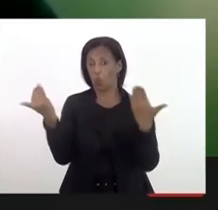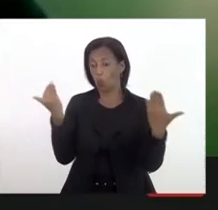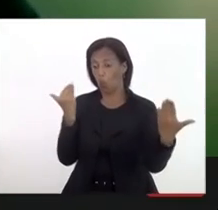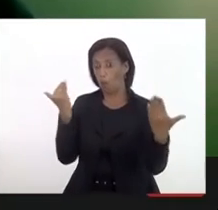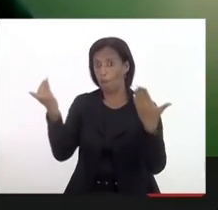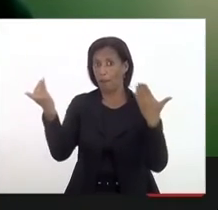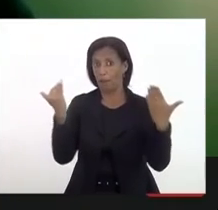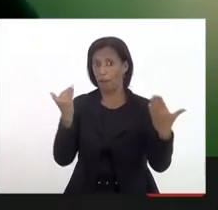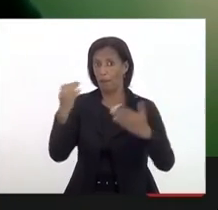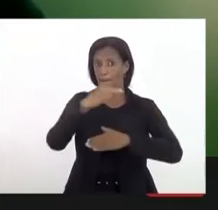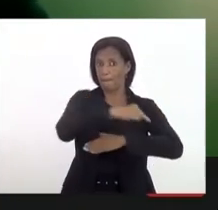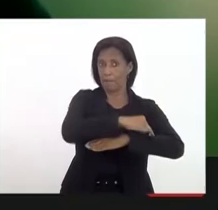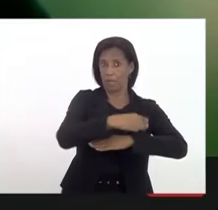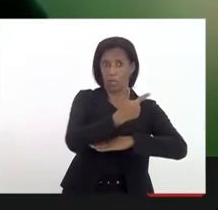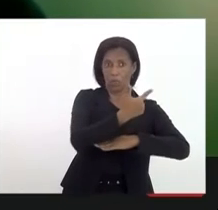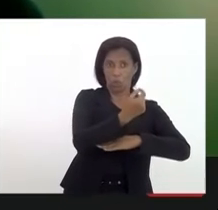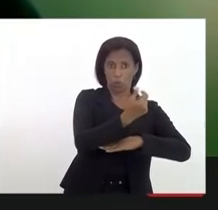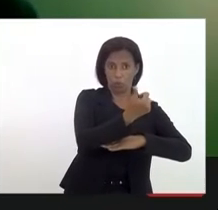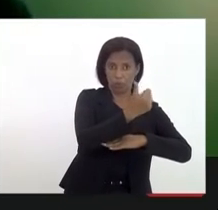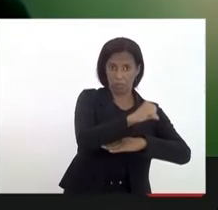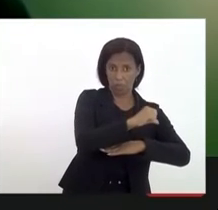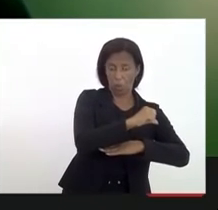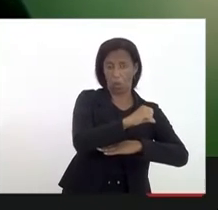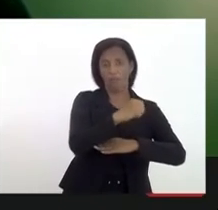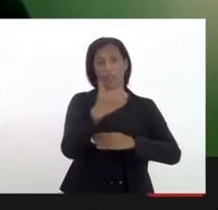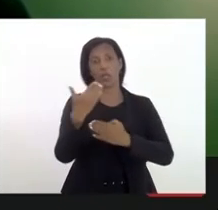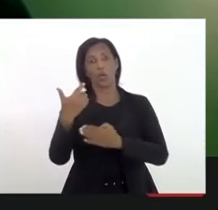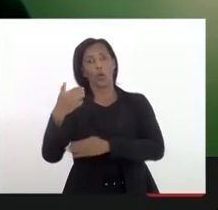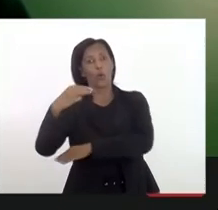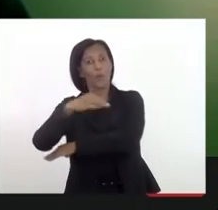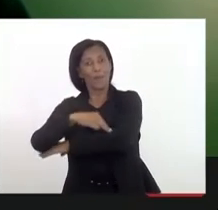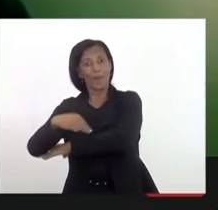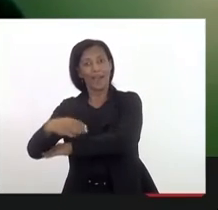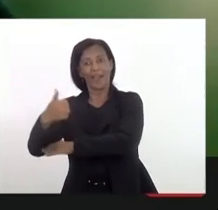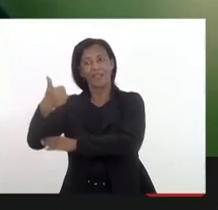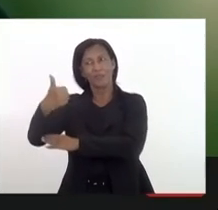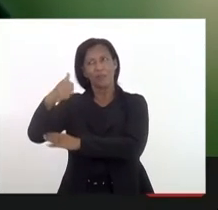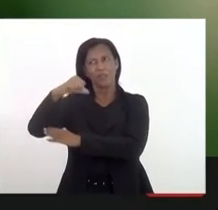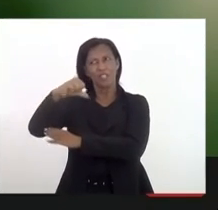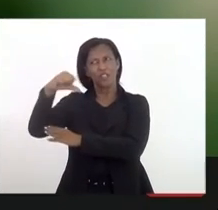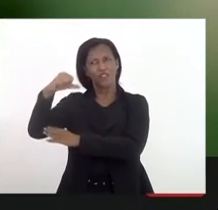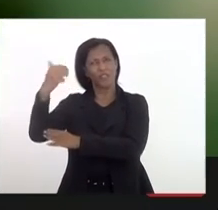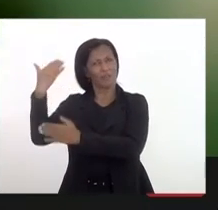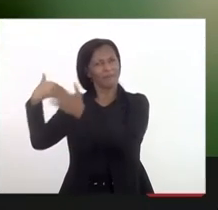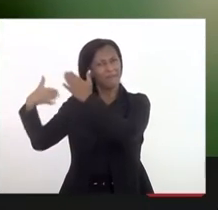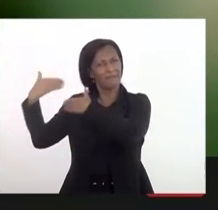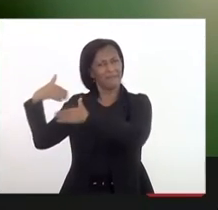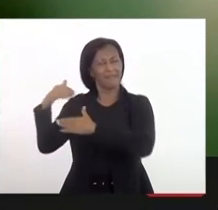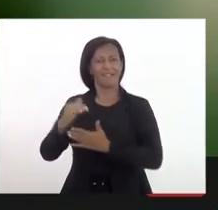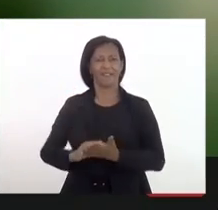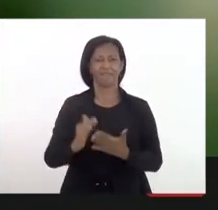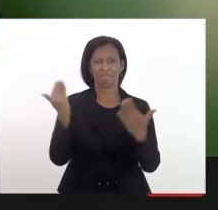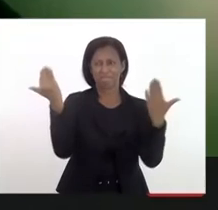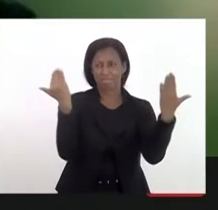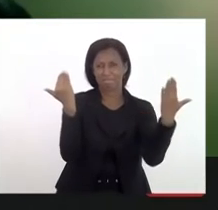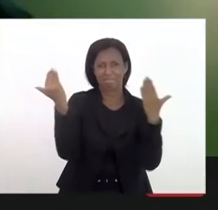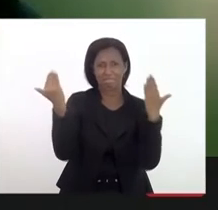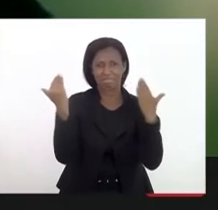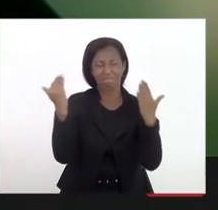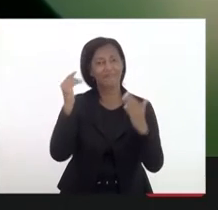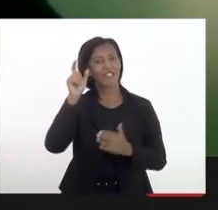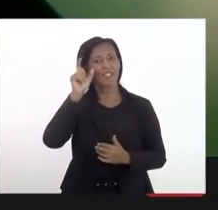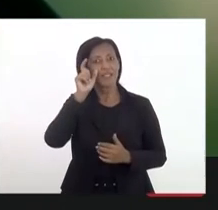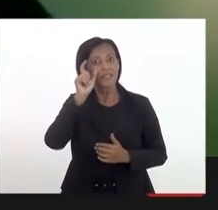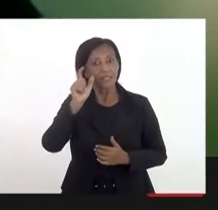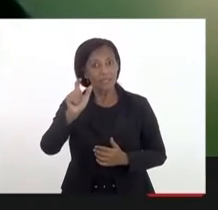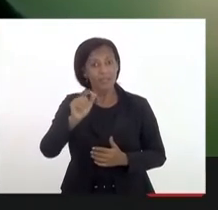Macaé 2019 com Macaé de 1999, entendeu? E, assim, é